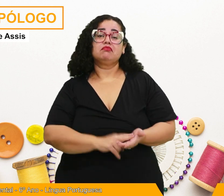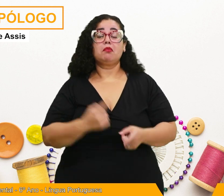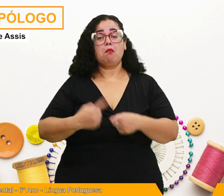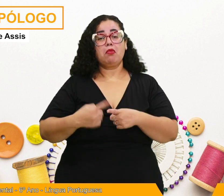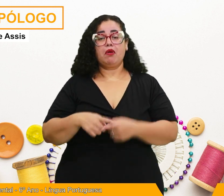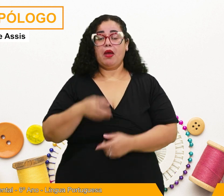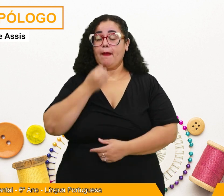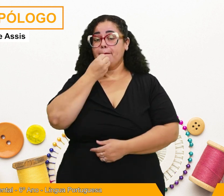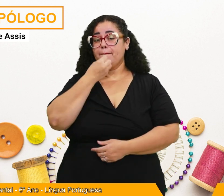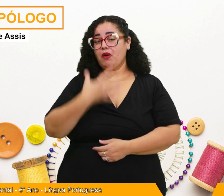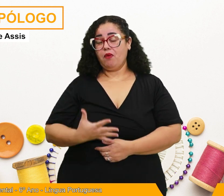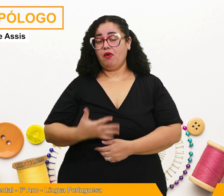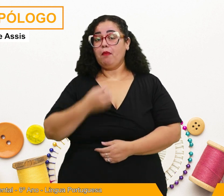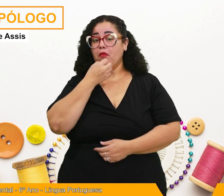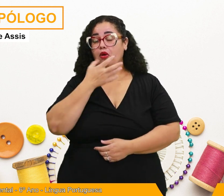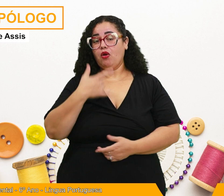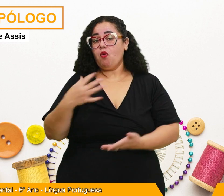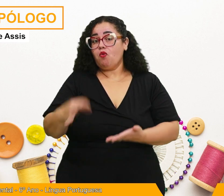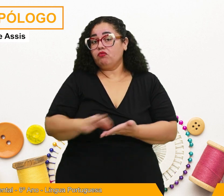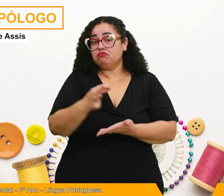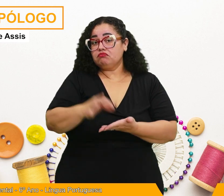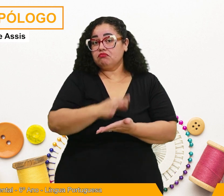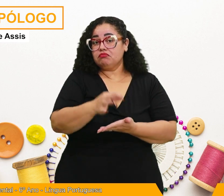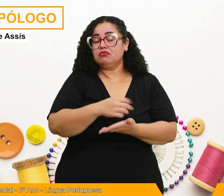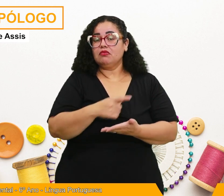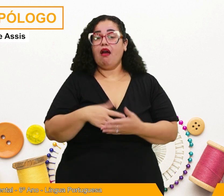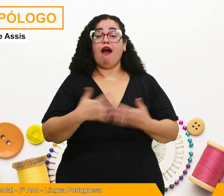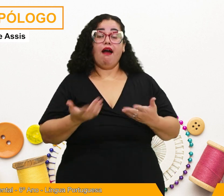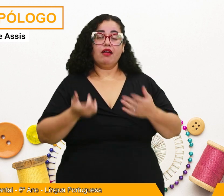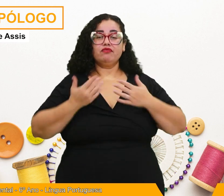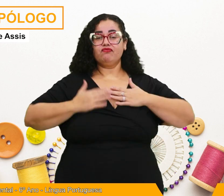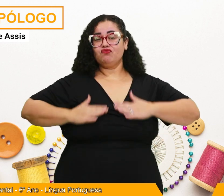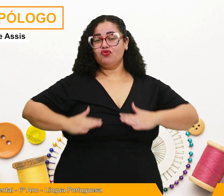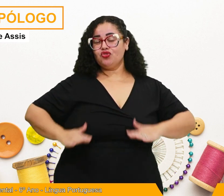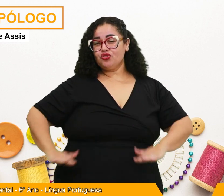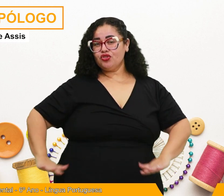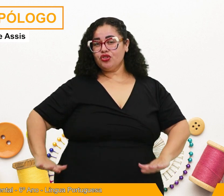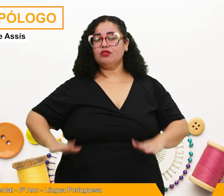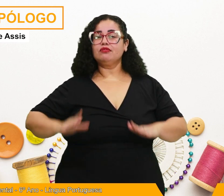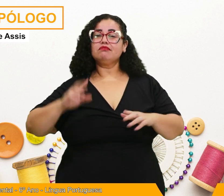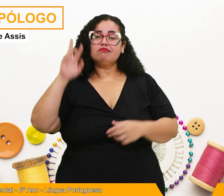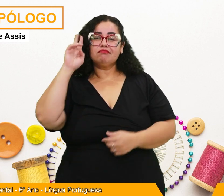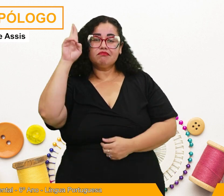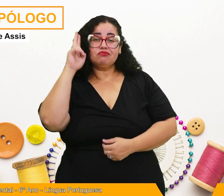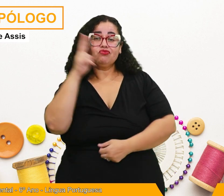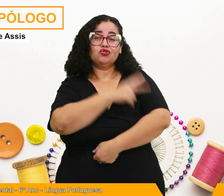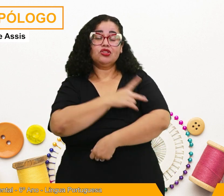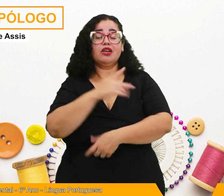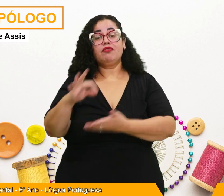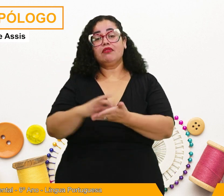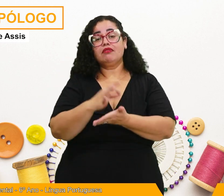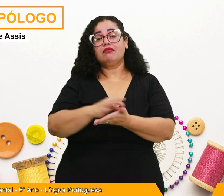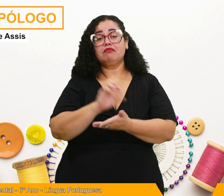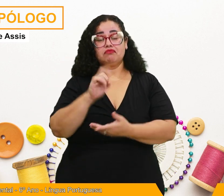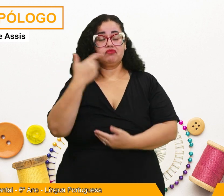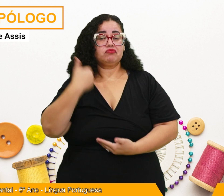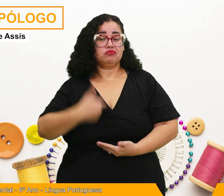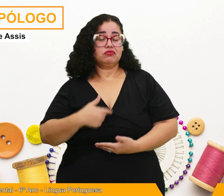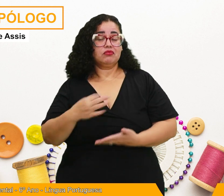É boa, porque é coso. Então os vestidos e enfeites da nossa ama, quem é que os cose se nem